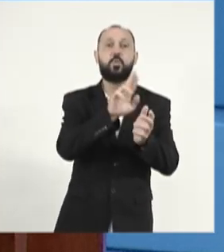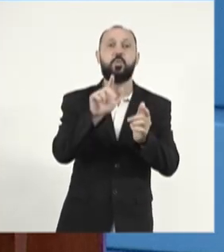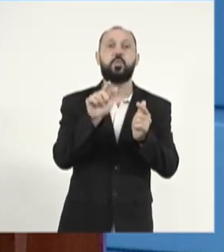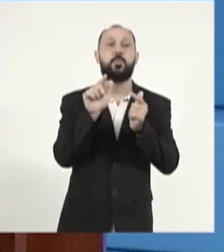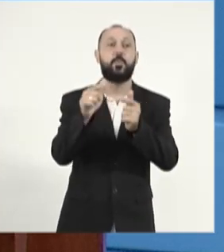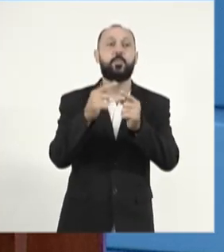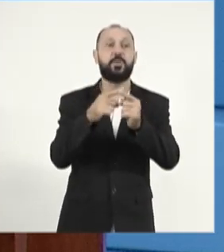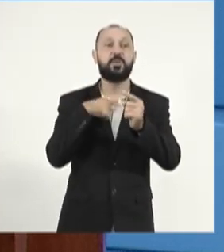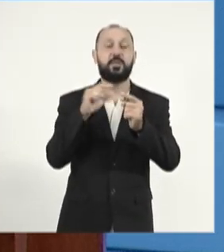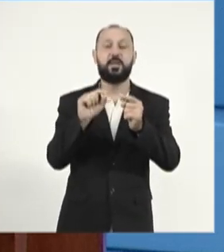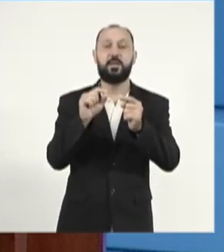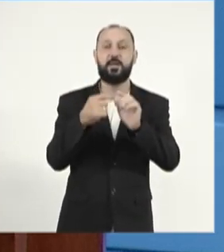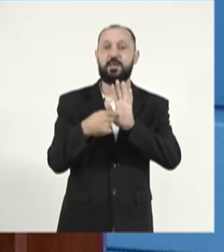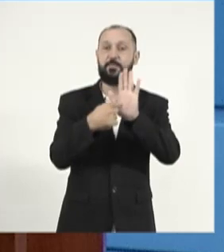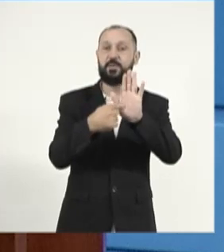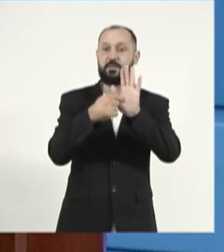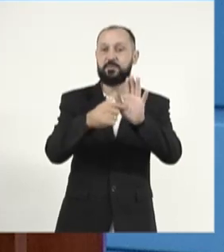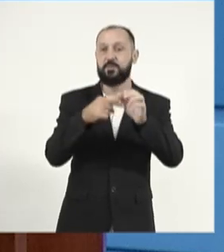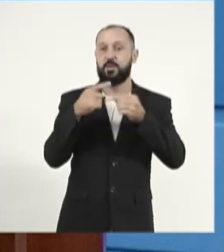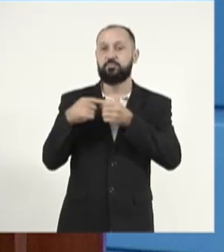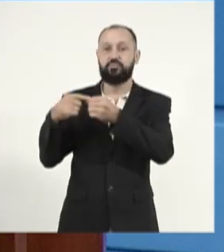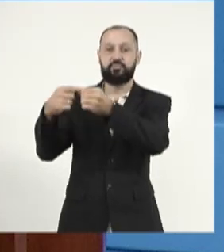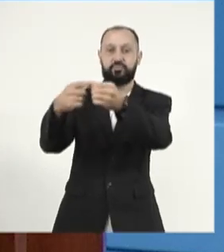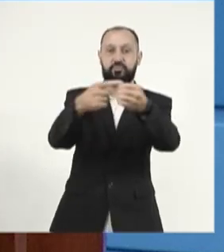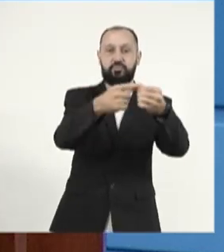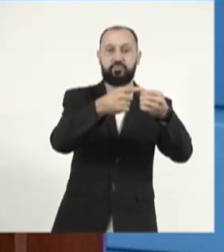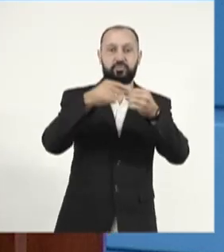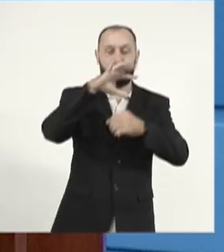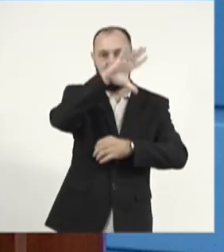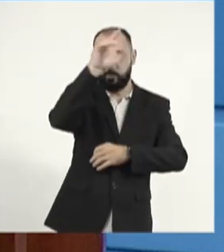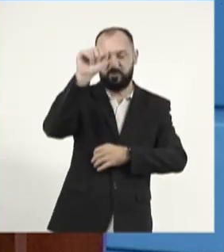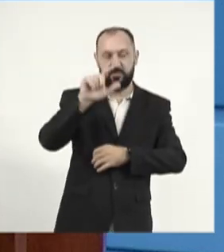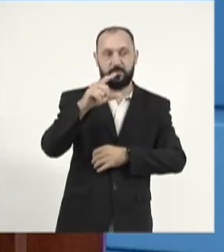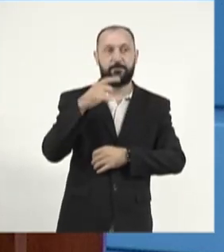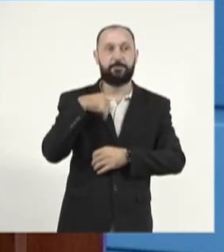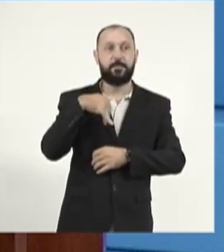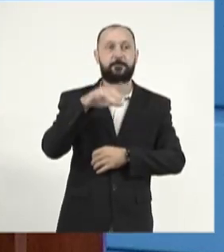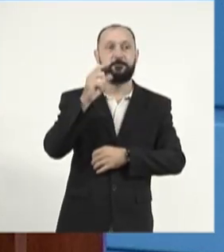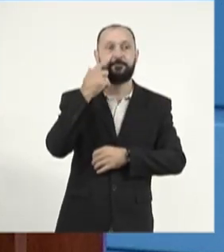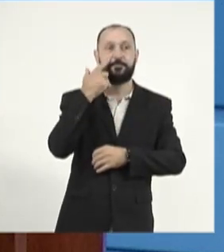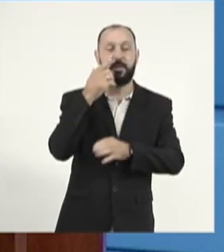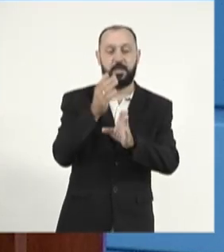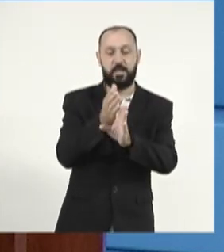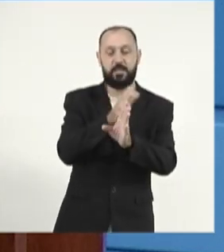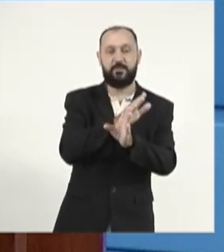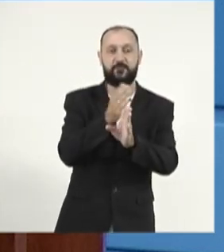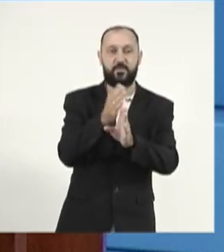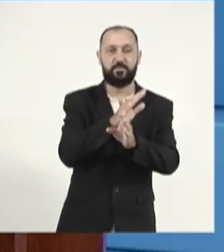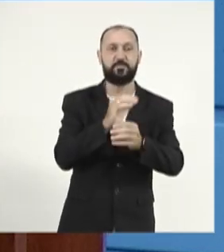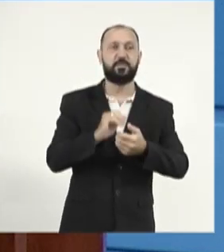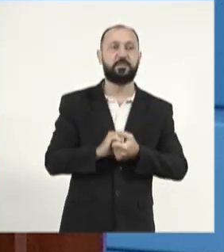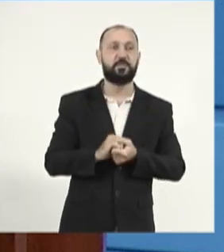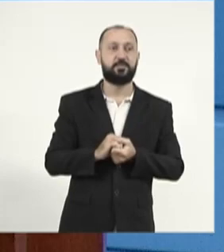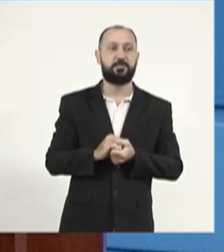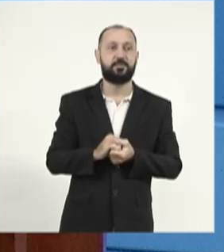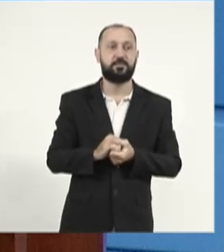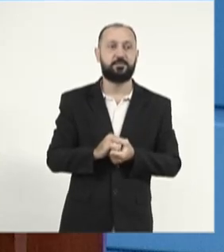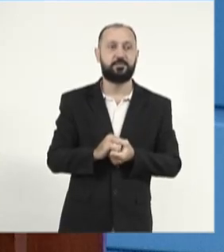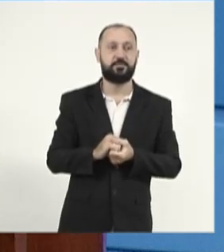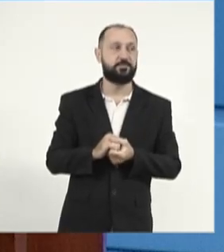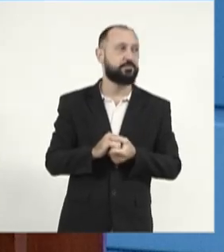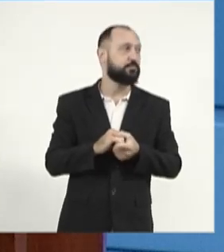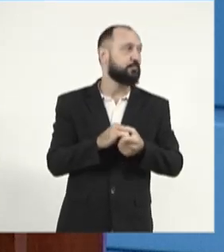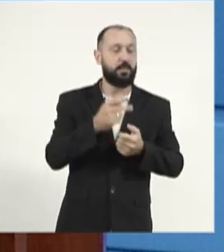porque ele iria apresentar essa peça pelo interior do estado do Mato Grosso do Sul e principalmente na fronteira. Bom,